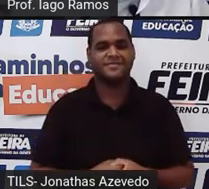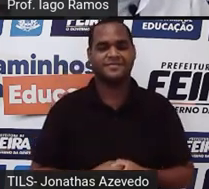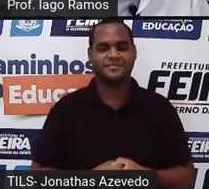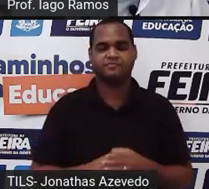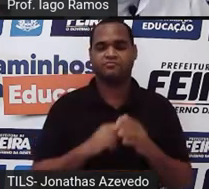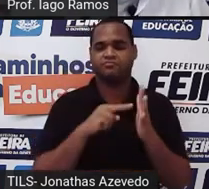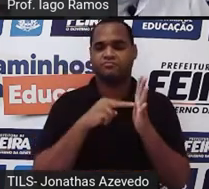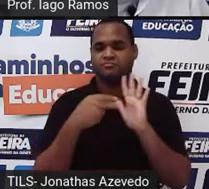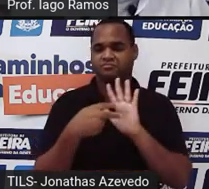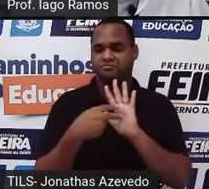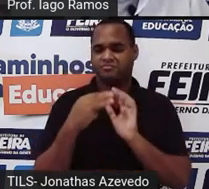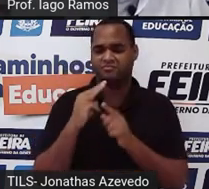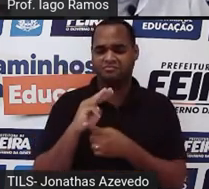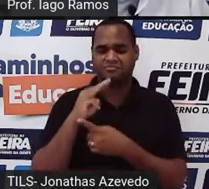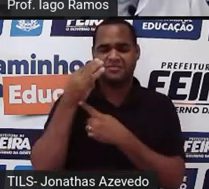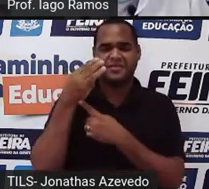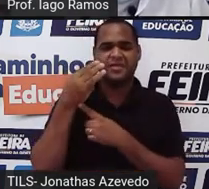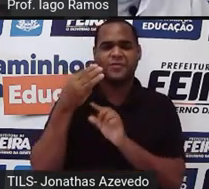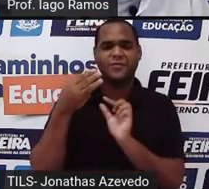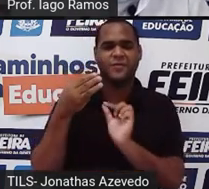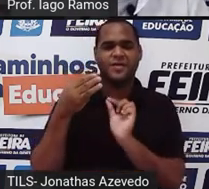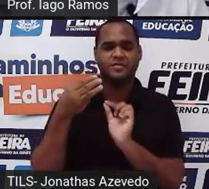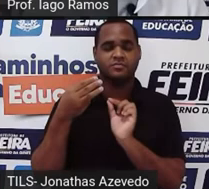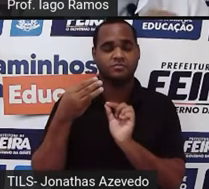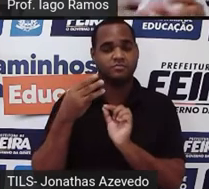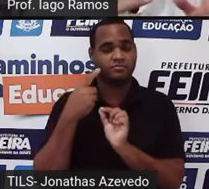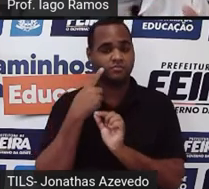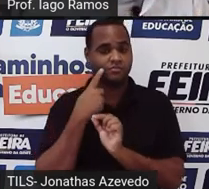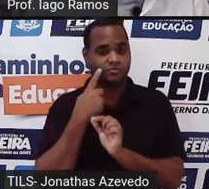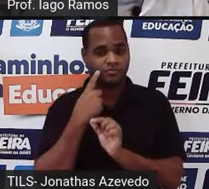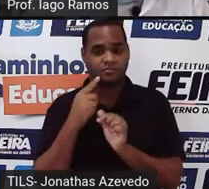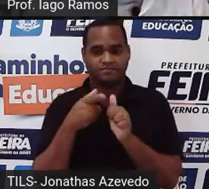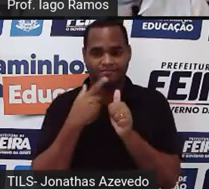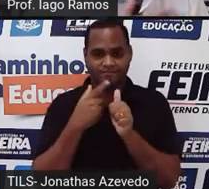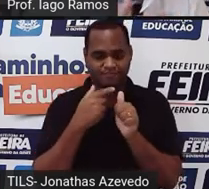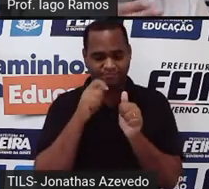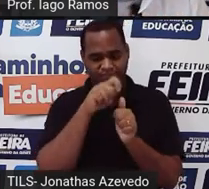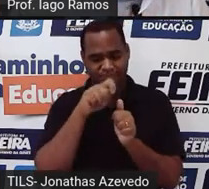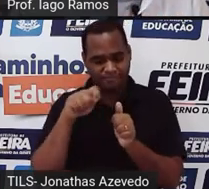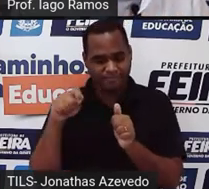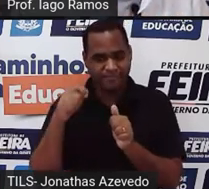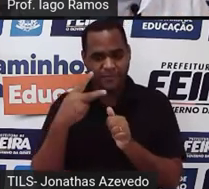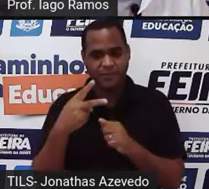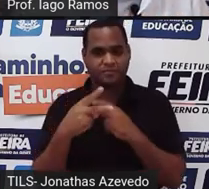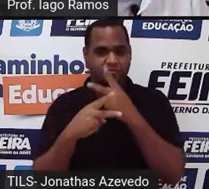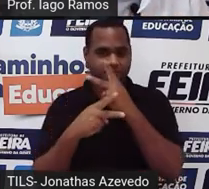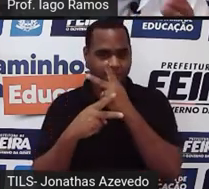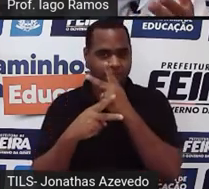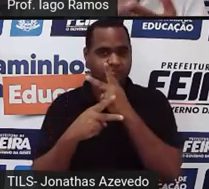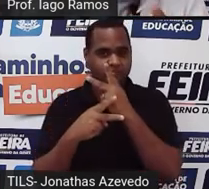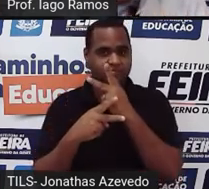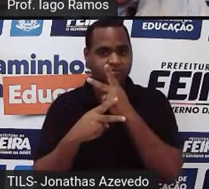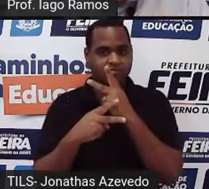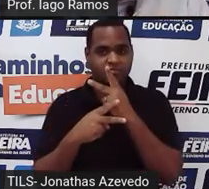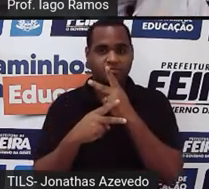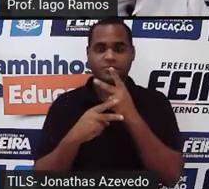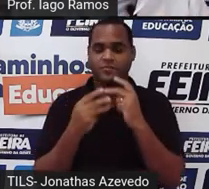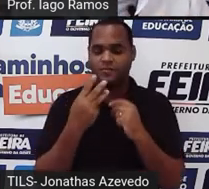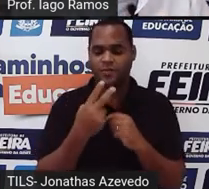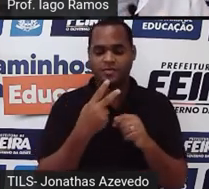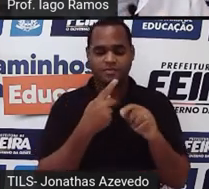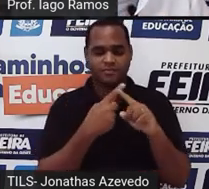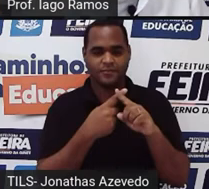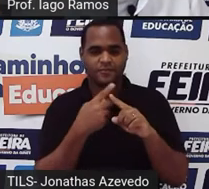significa elevar a 3? É escrever o que está embaixo dele, que é o 2 elevado a 2, 3 vezes